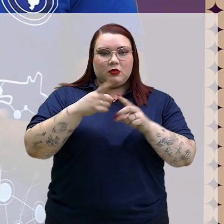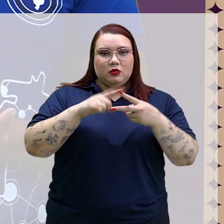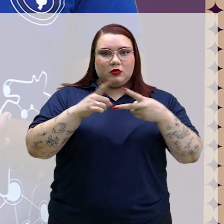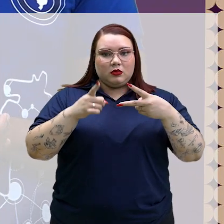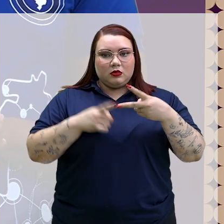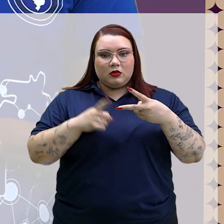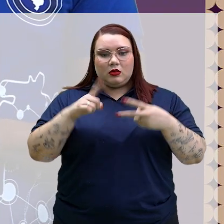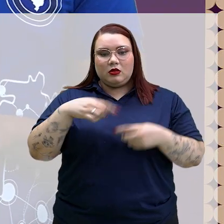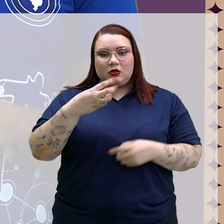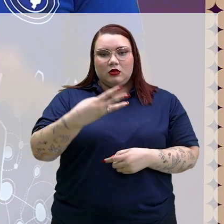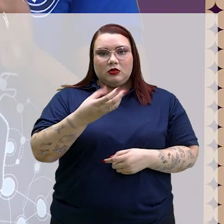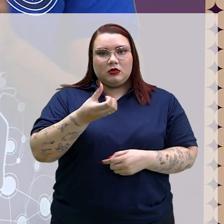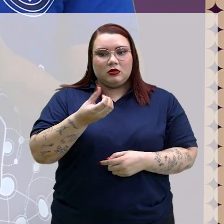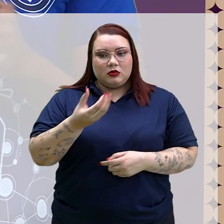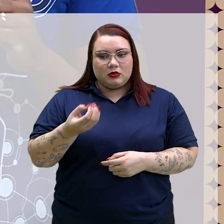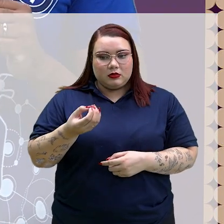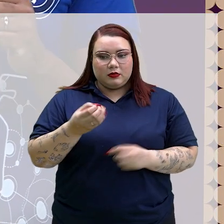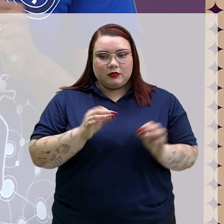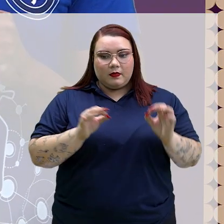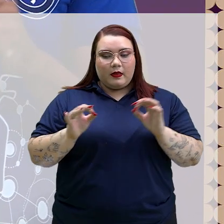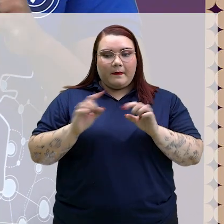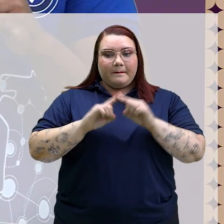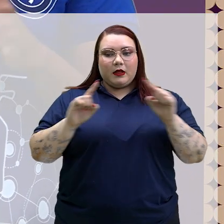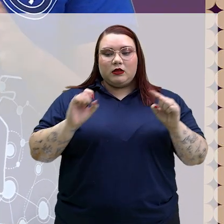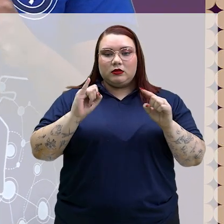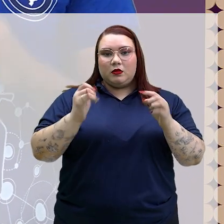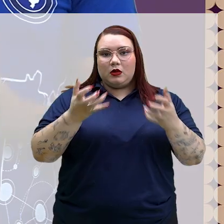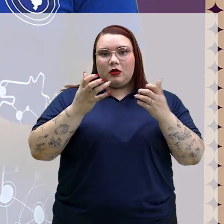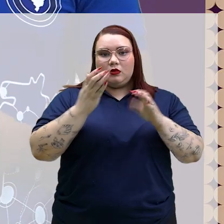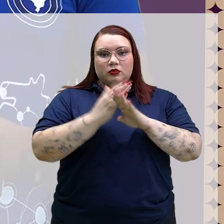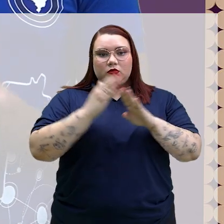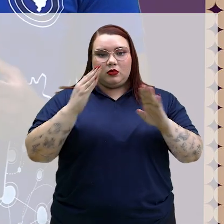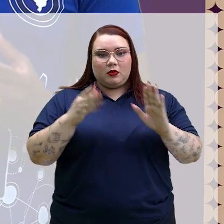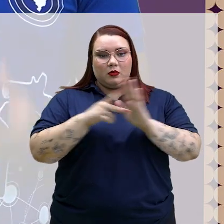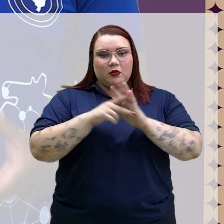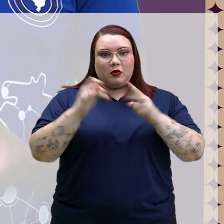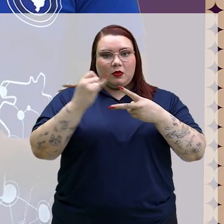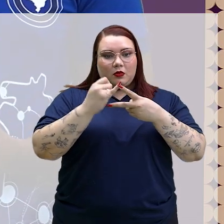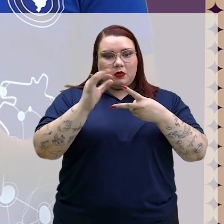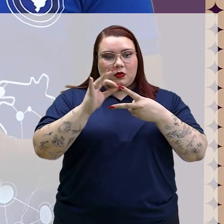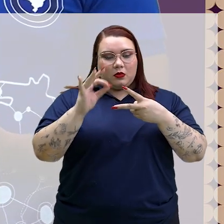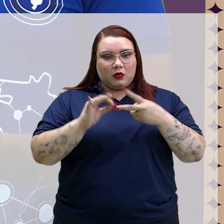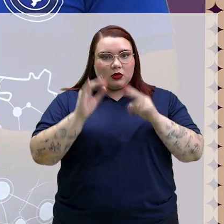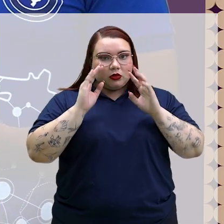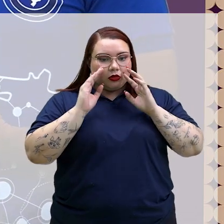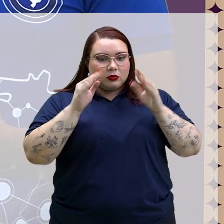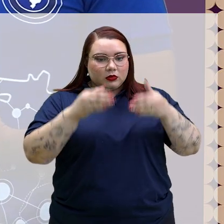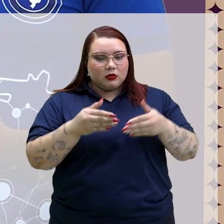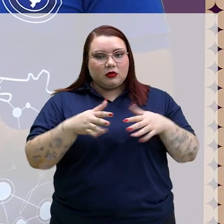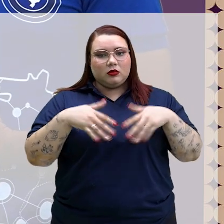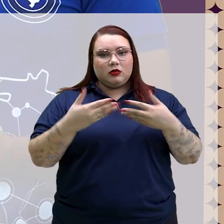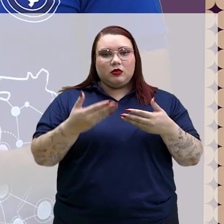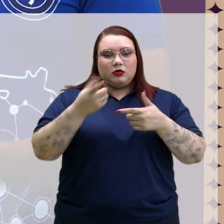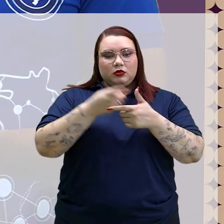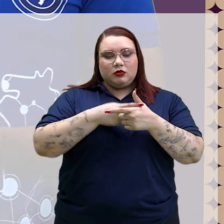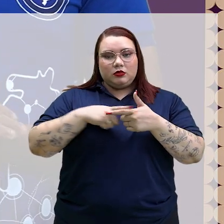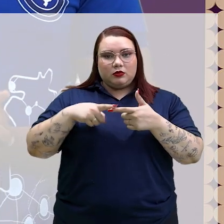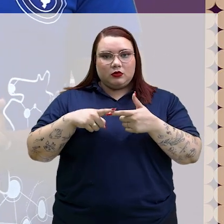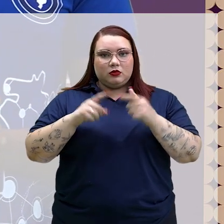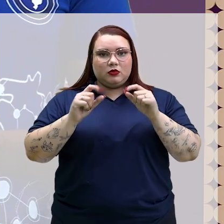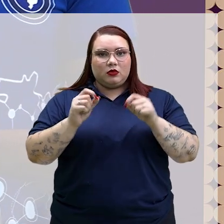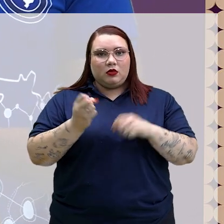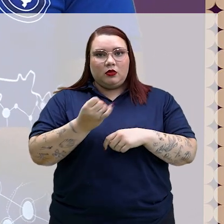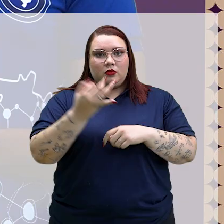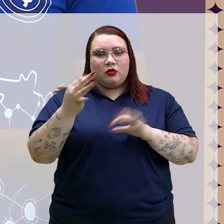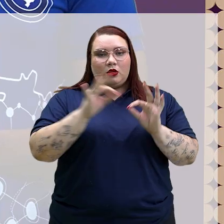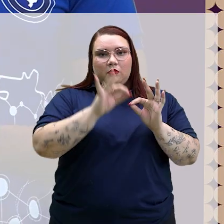ser sempre 360. Mas se eu quero descobrir a de um polígono regular especificamente, basta eu dividir pelo